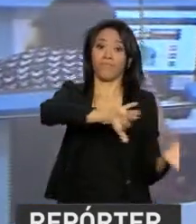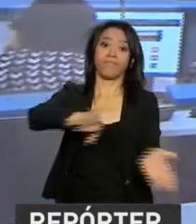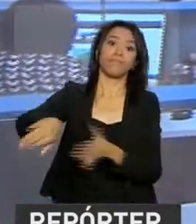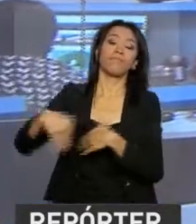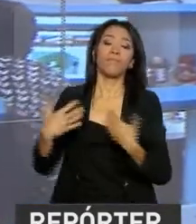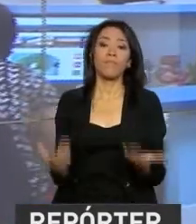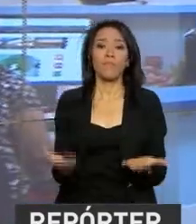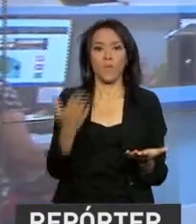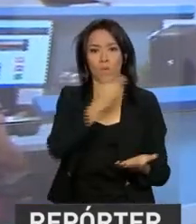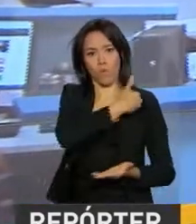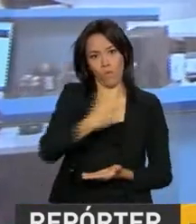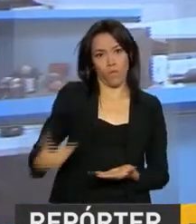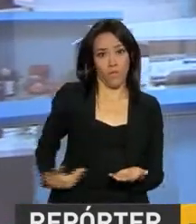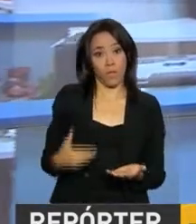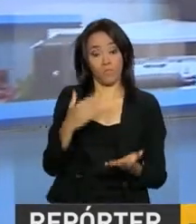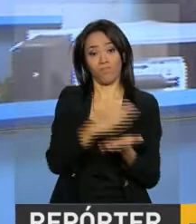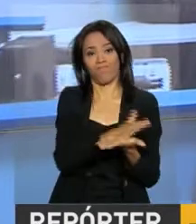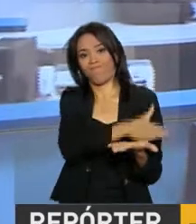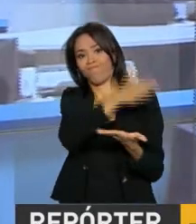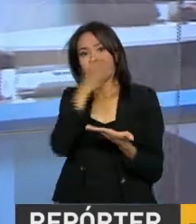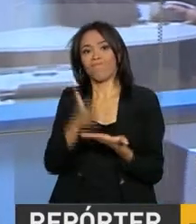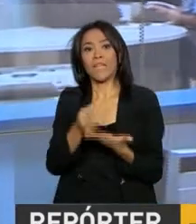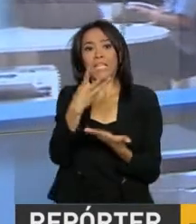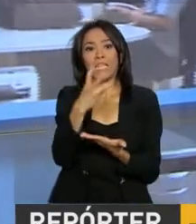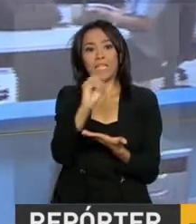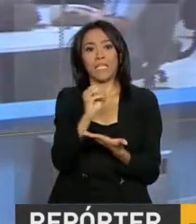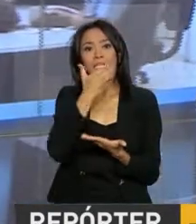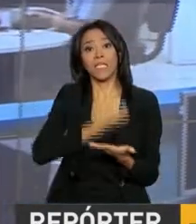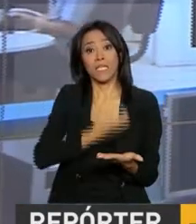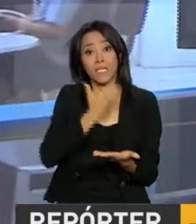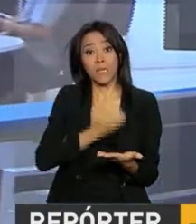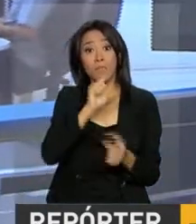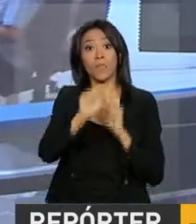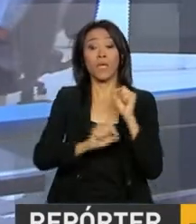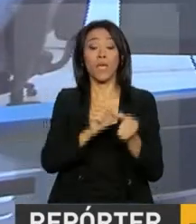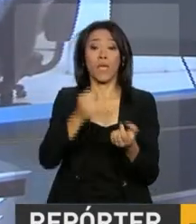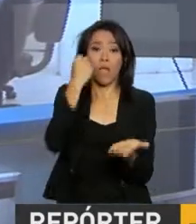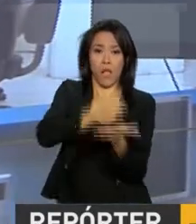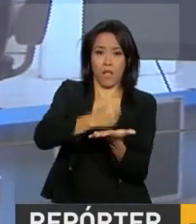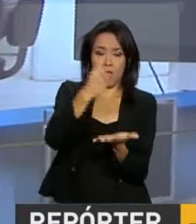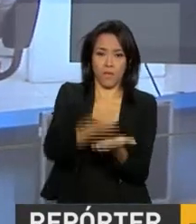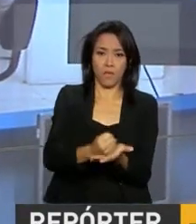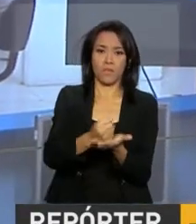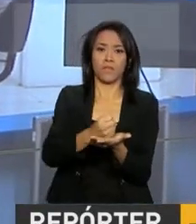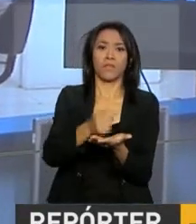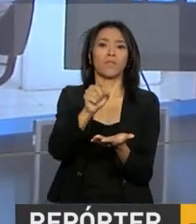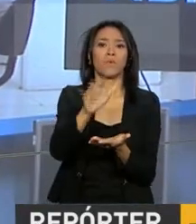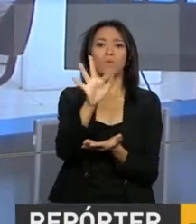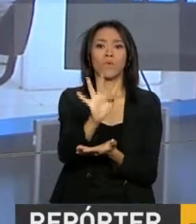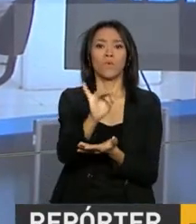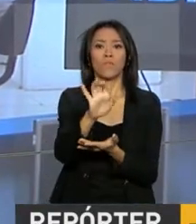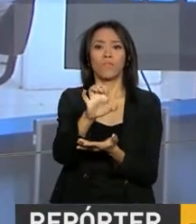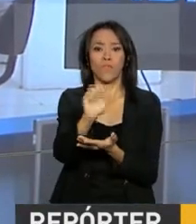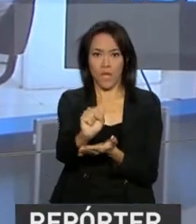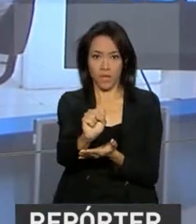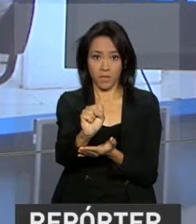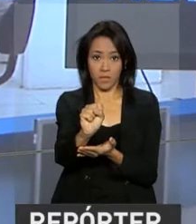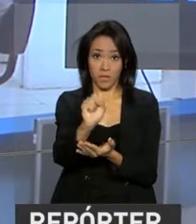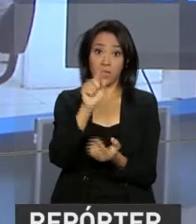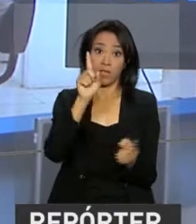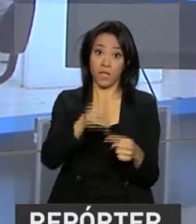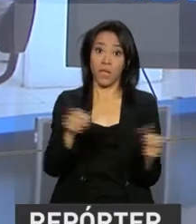o governo prorrogou para 30 de dezembro o prazo para a renovação de contratos do FIES. De acordo com o Fundo Nacional